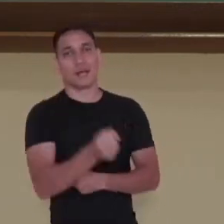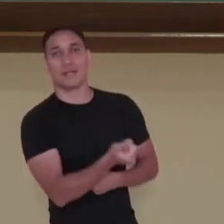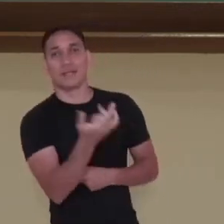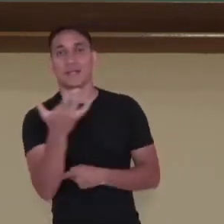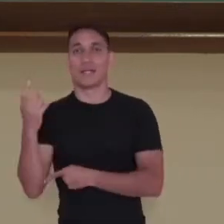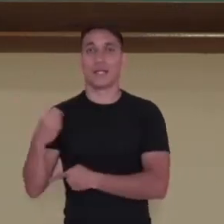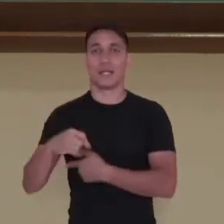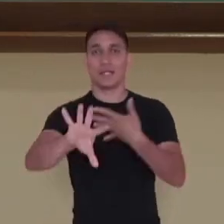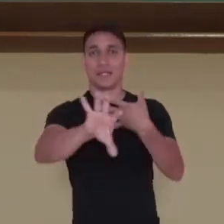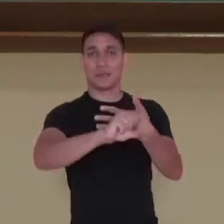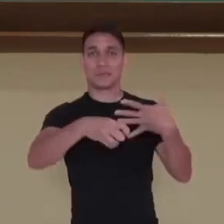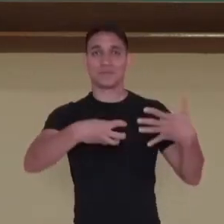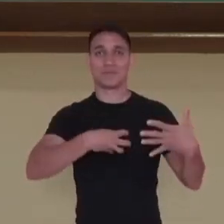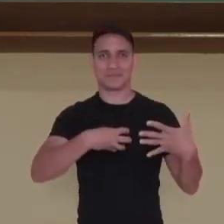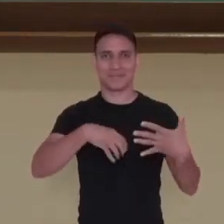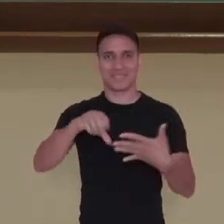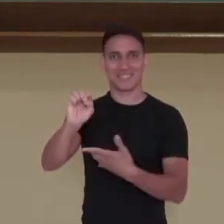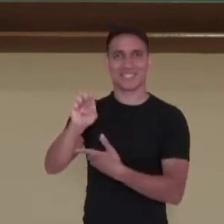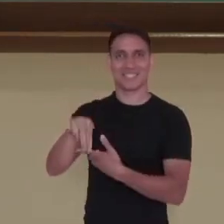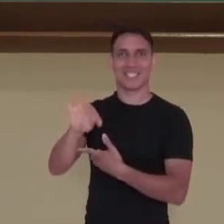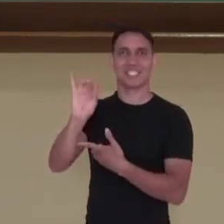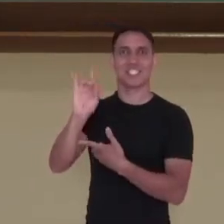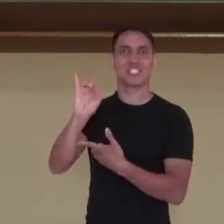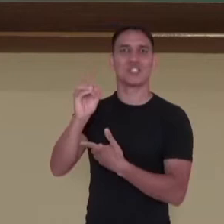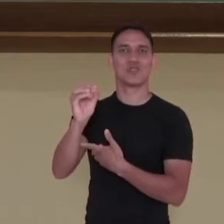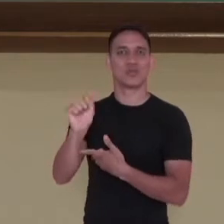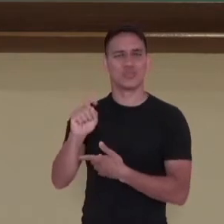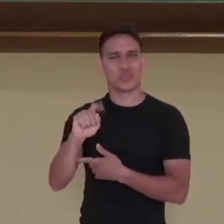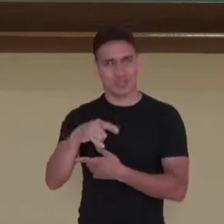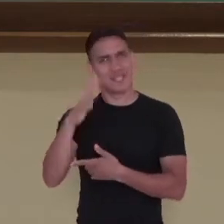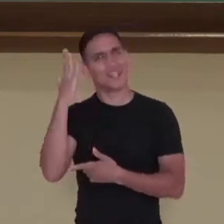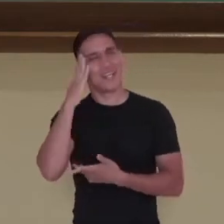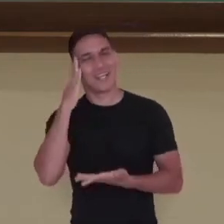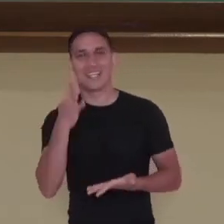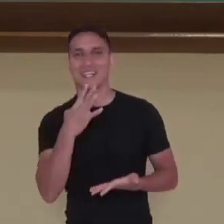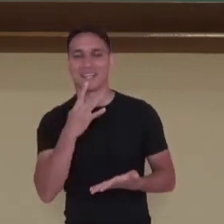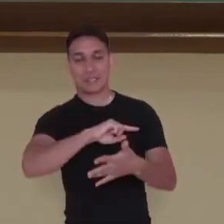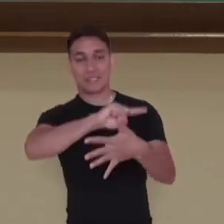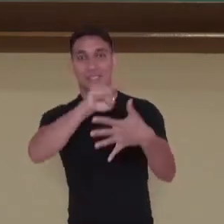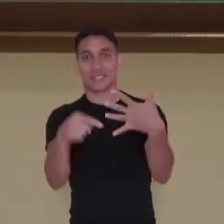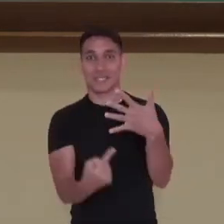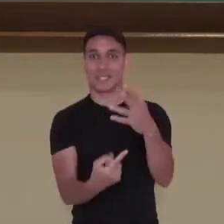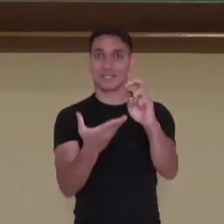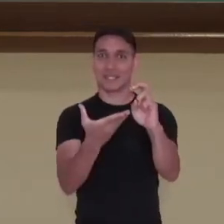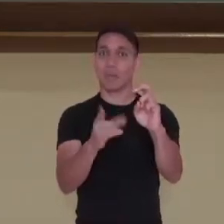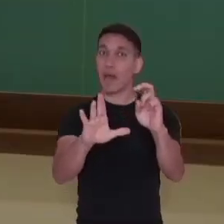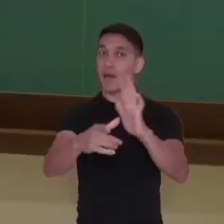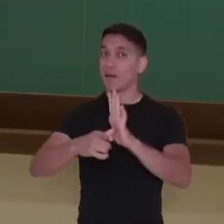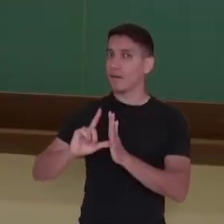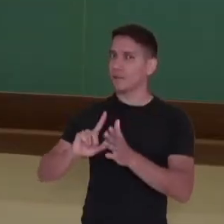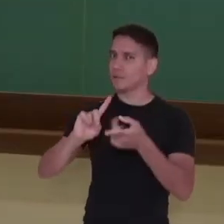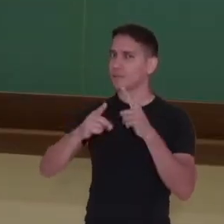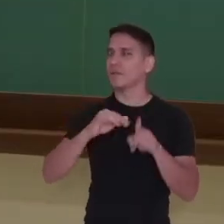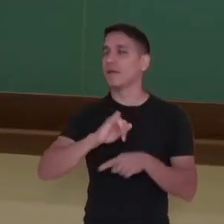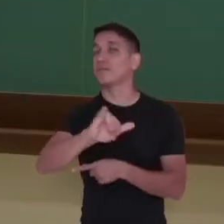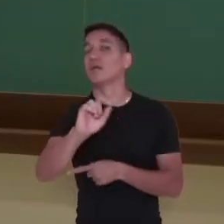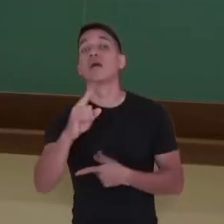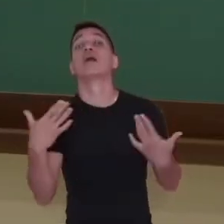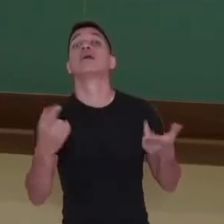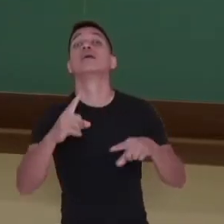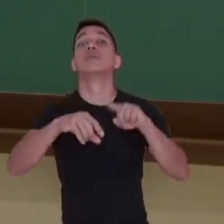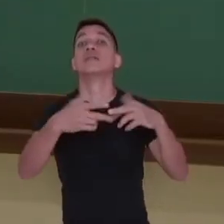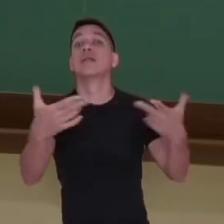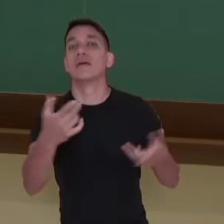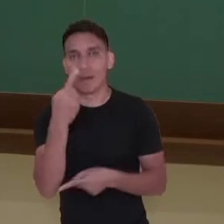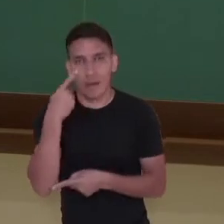os sentidos, isso mesmo, os 5 sentidos. Mas antes disso, vamos para os recadinhos? Cadê o seu material?